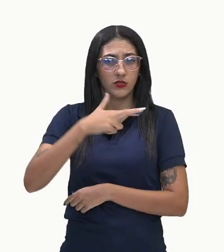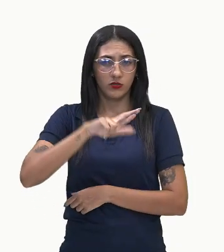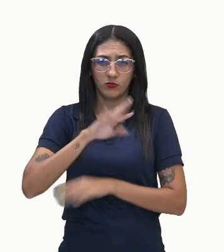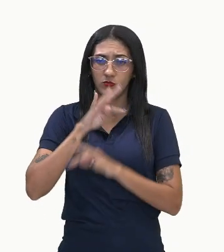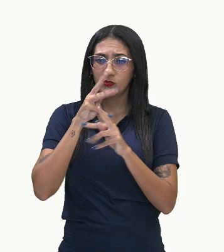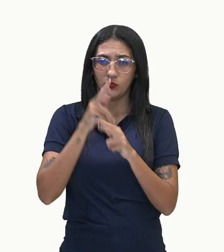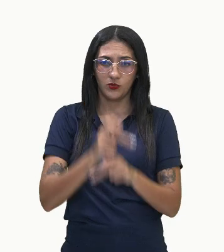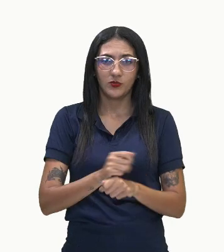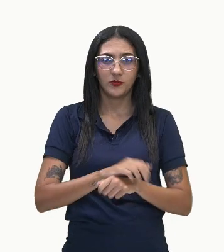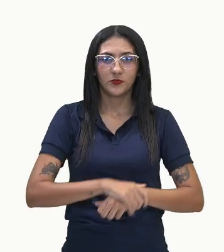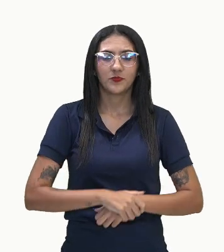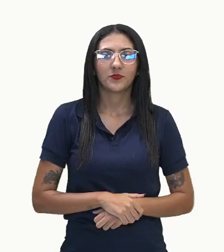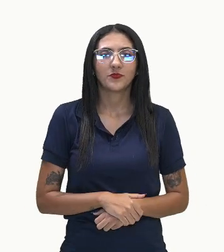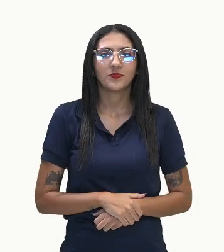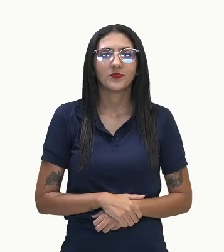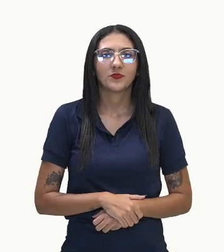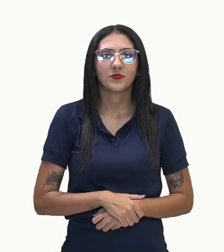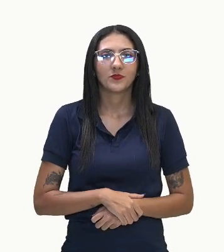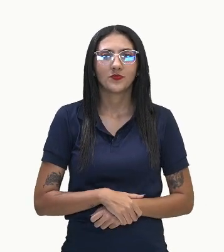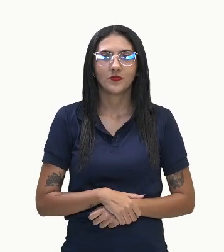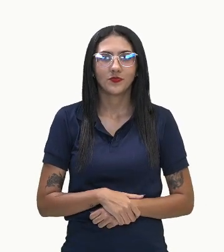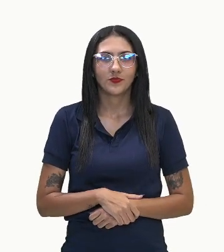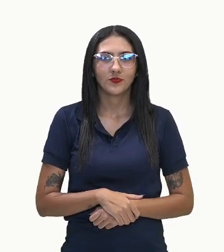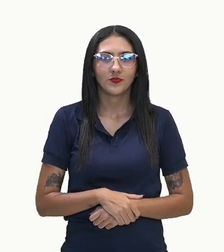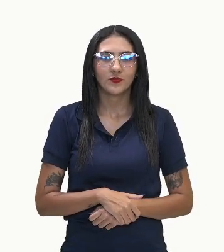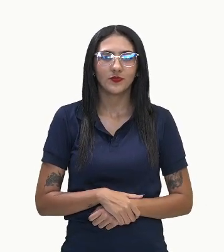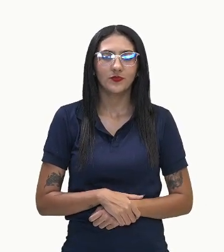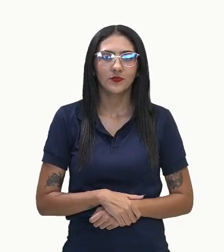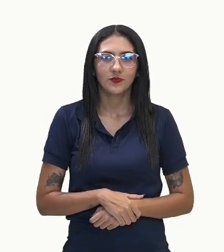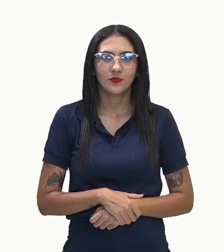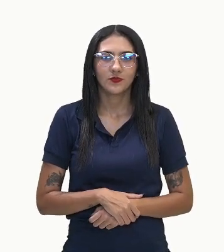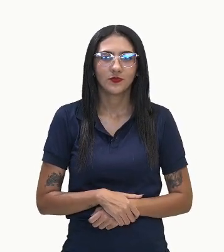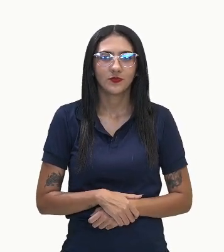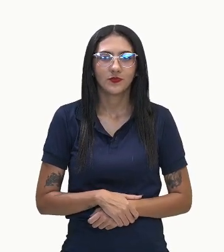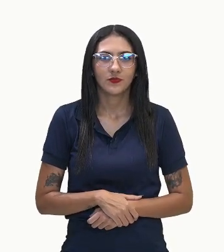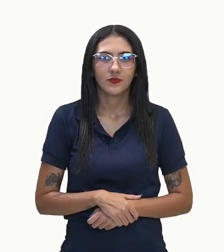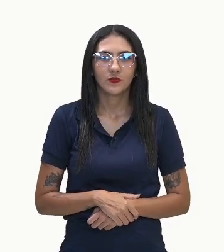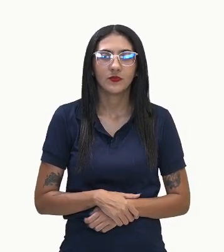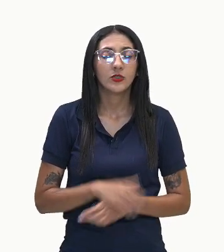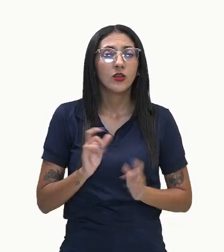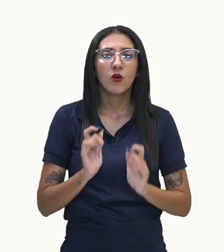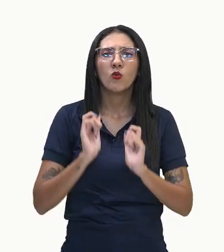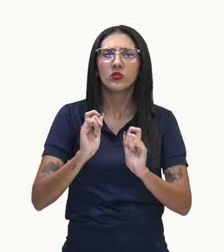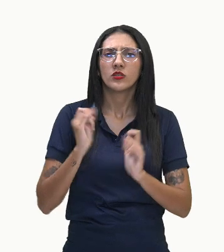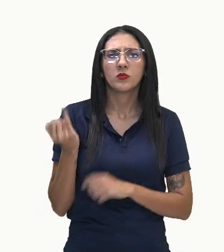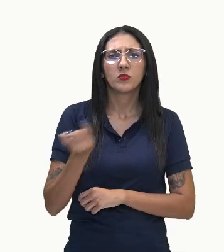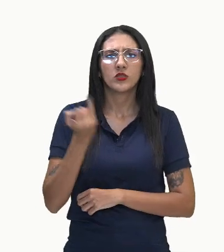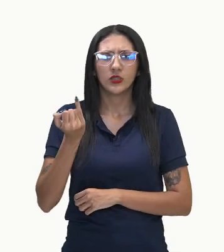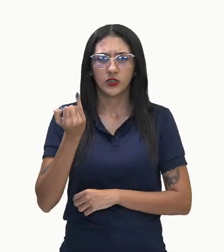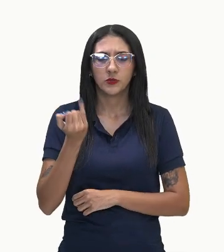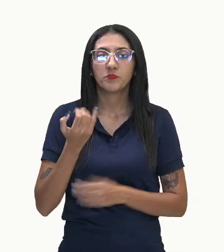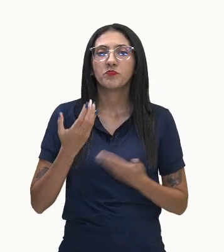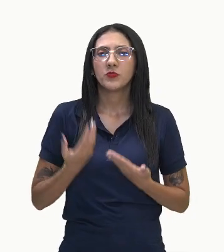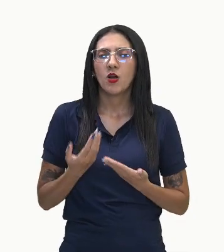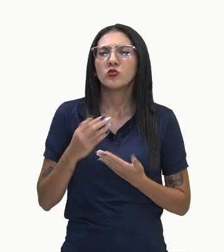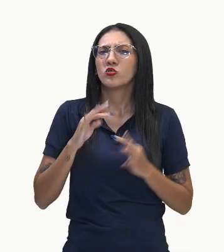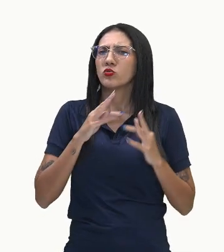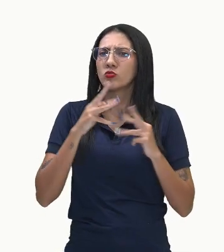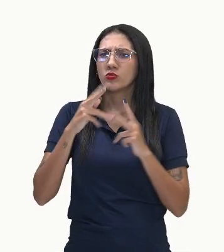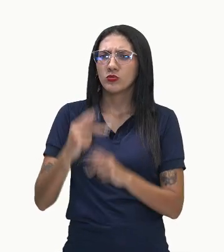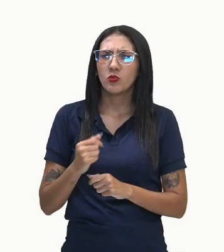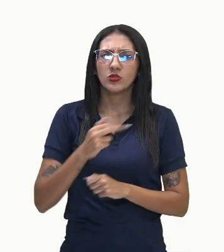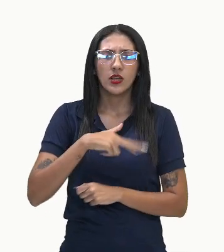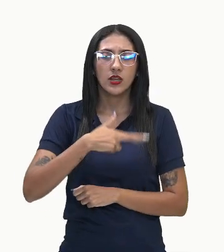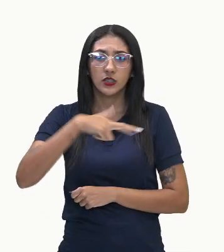religiões. Então, o que é importante nós reconhecermos? Que por trás de toda a